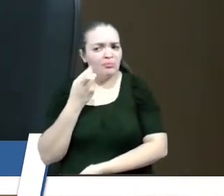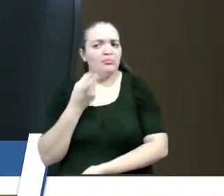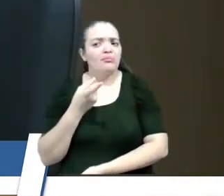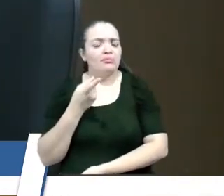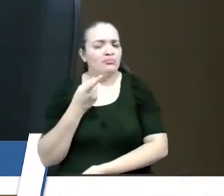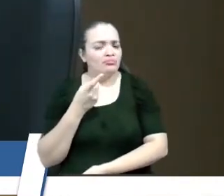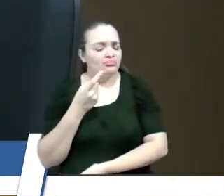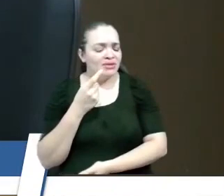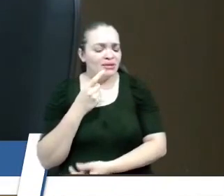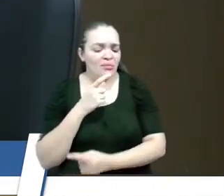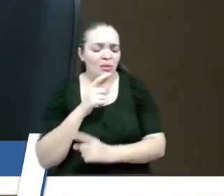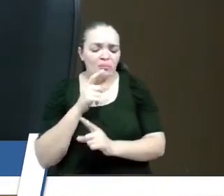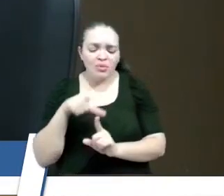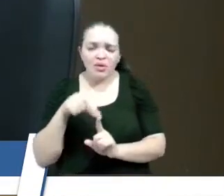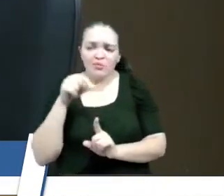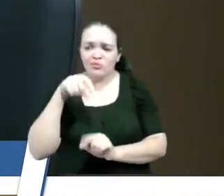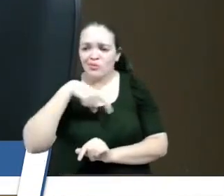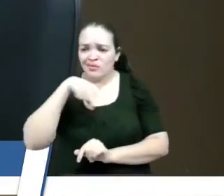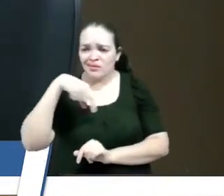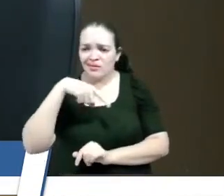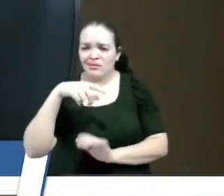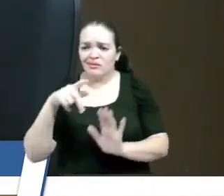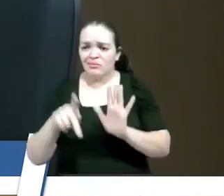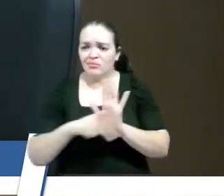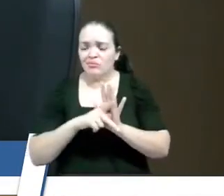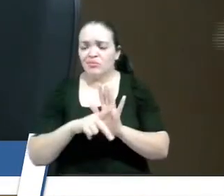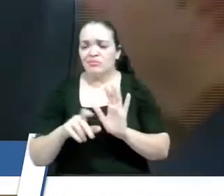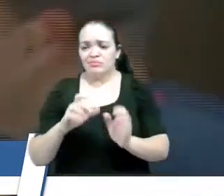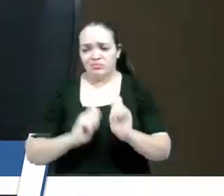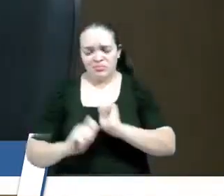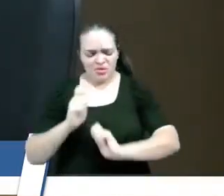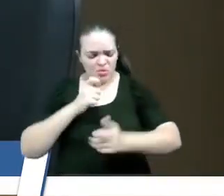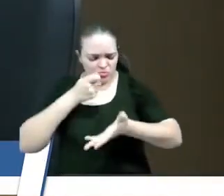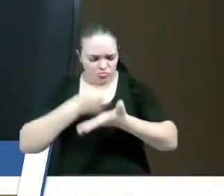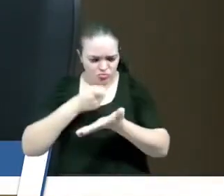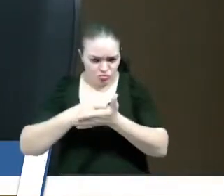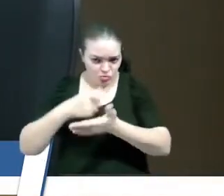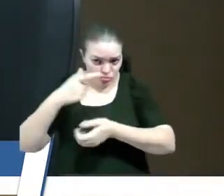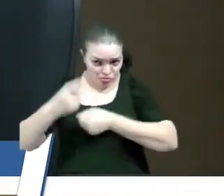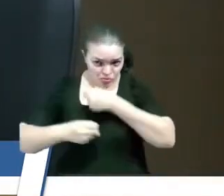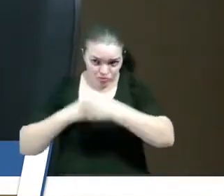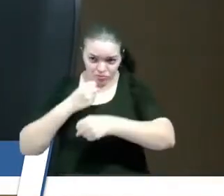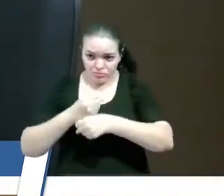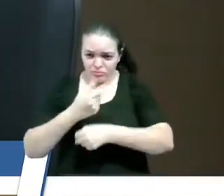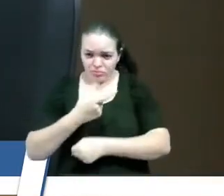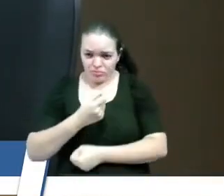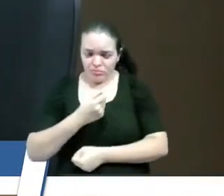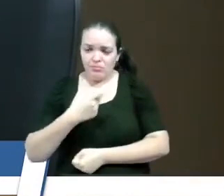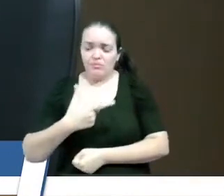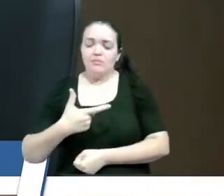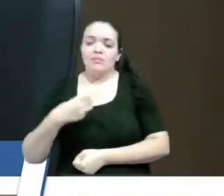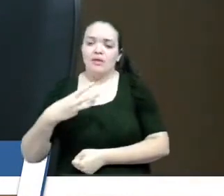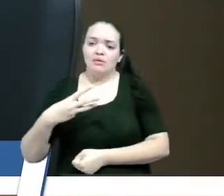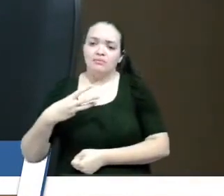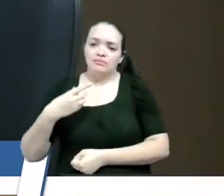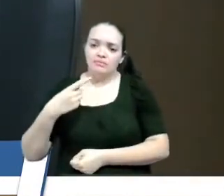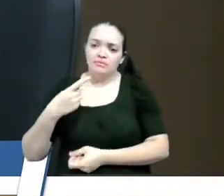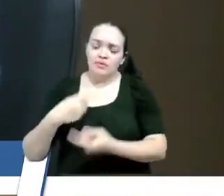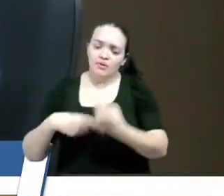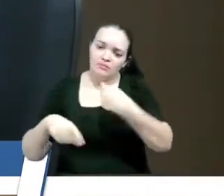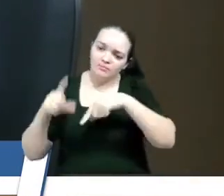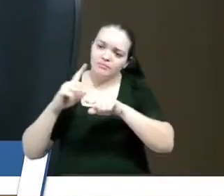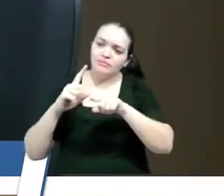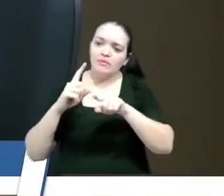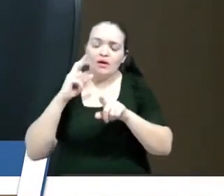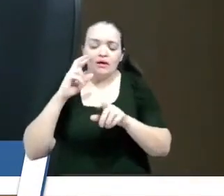priorização aqui no orçamento. Então, nós temos que cobrar, a partir do ano que vem, que essa evolução de